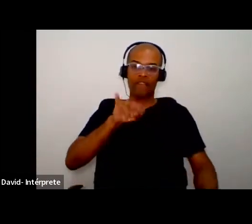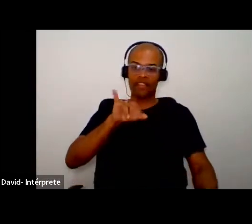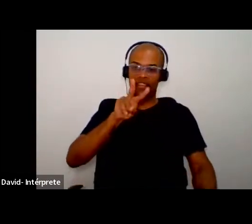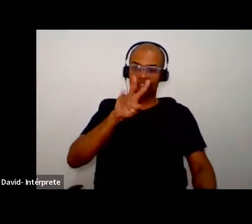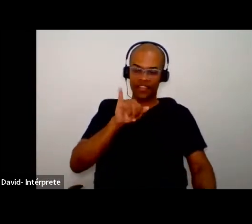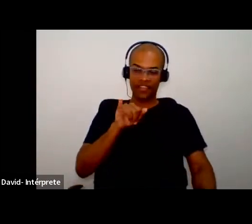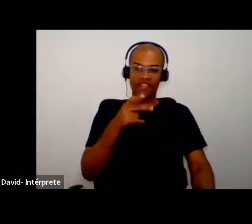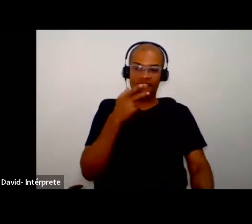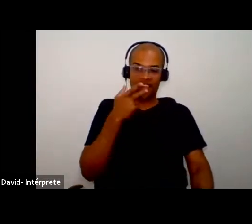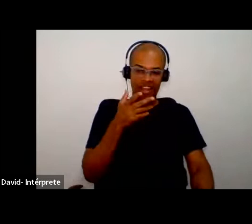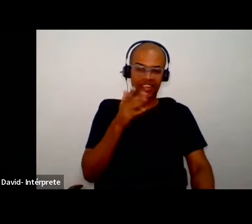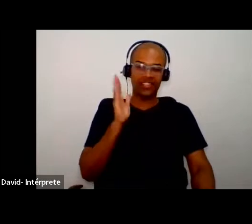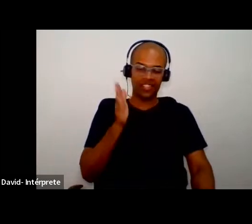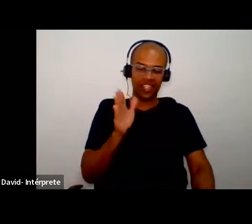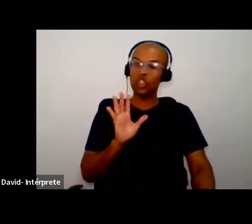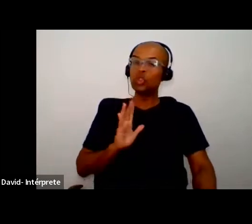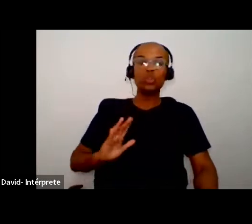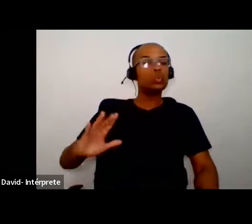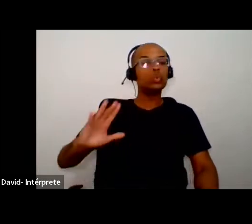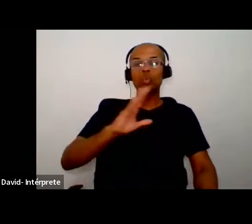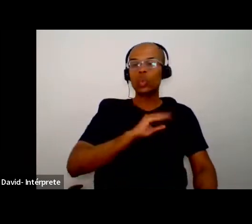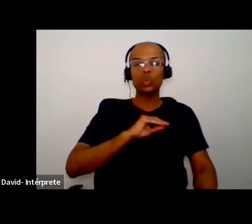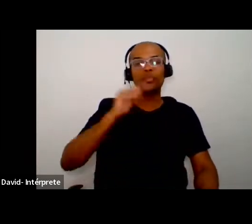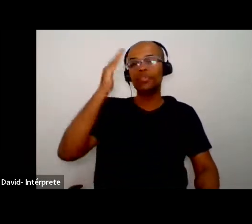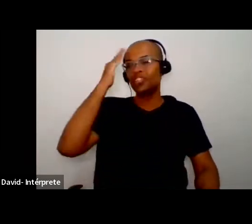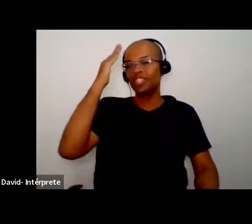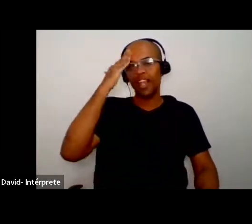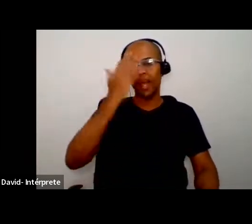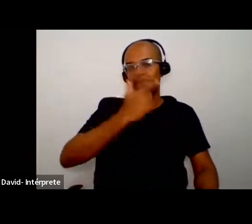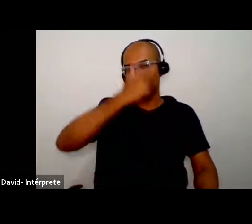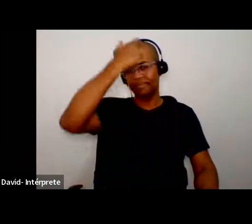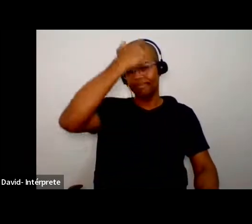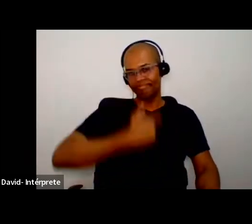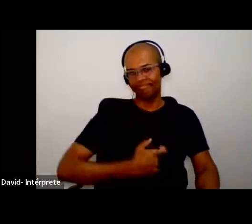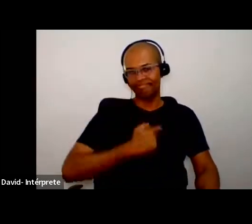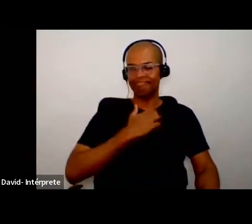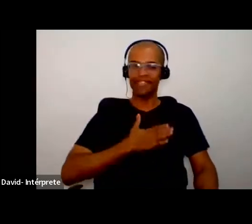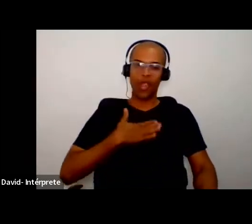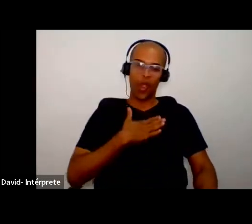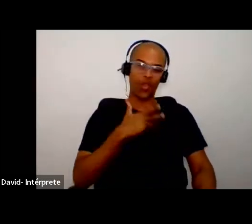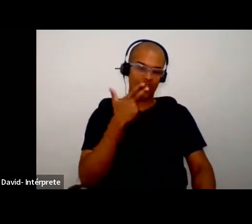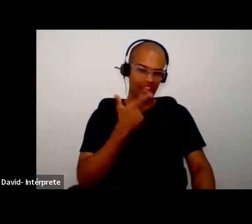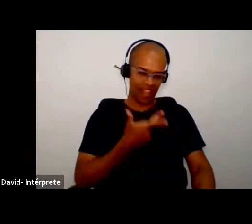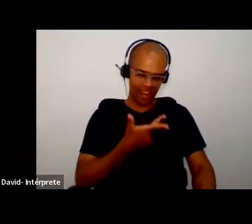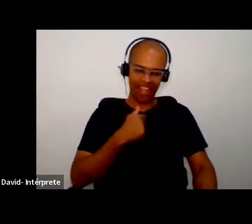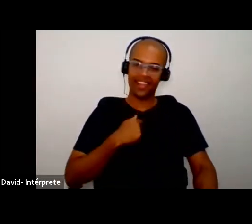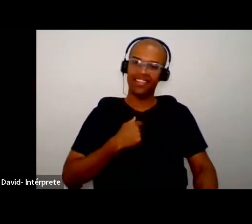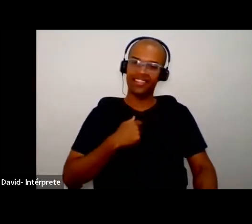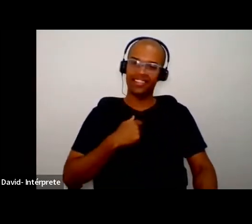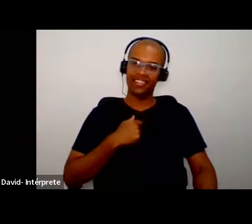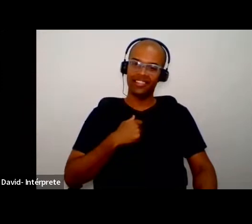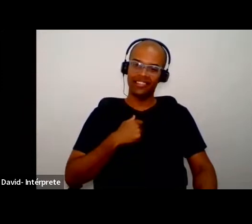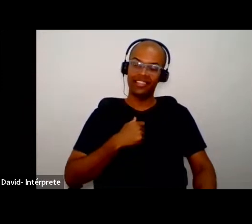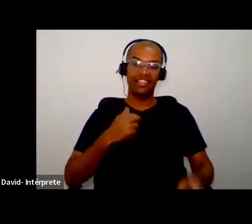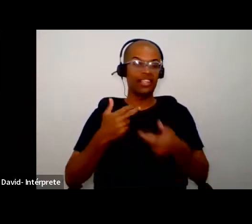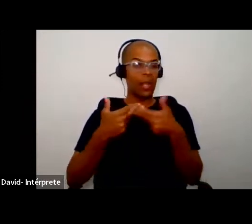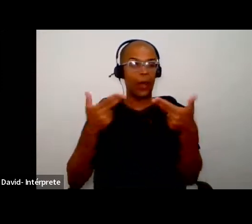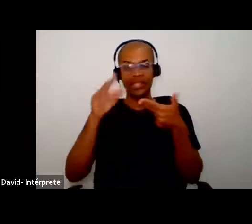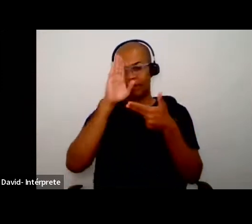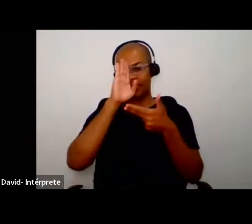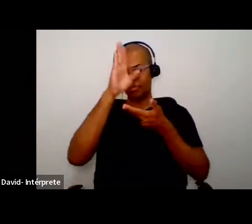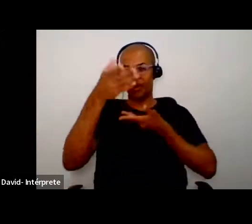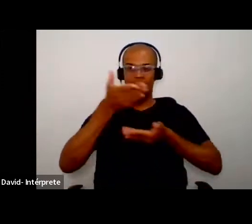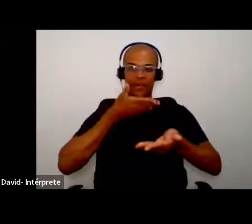sabe, né, o que eu gosto de falar e de dizer, e a questão central da